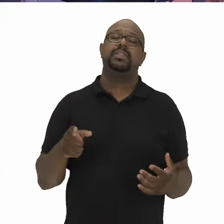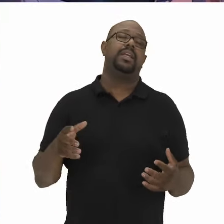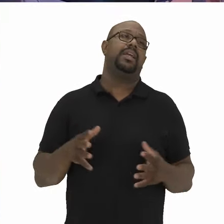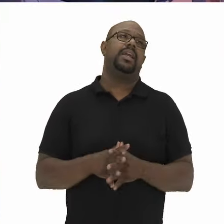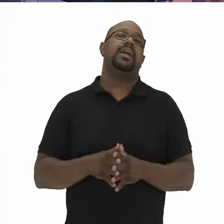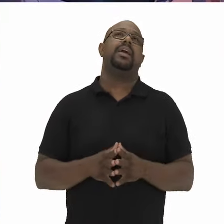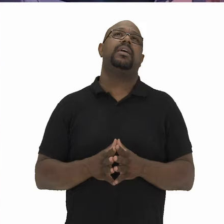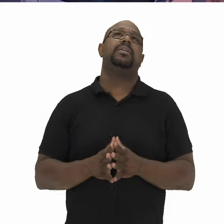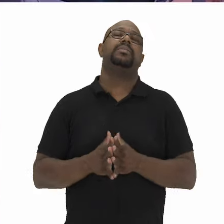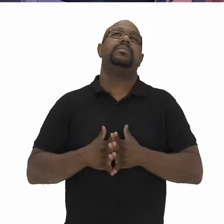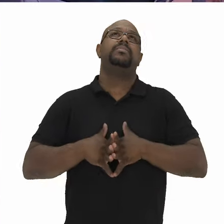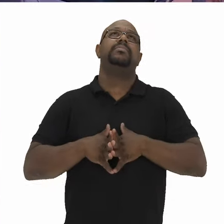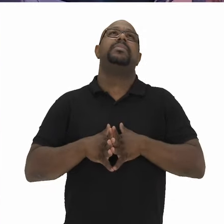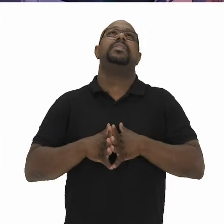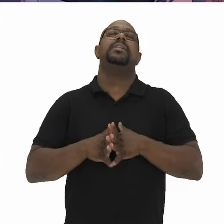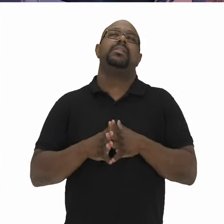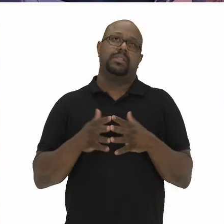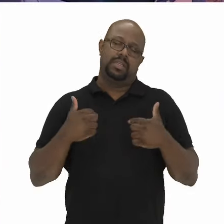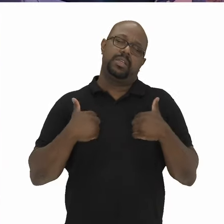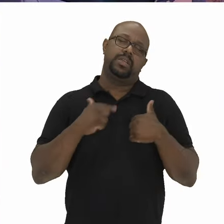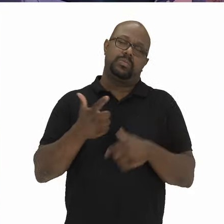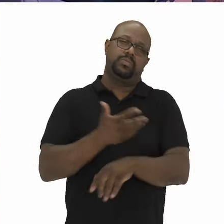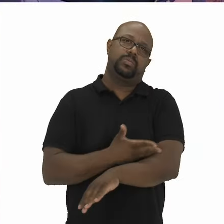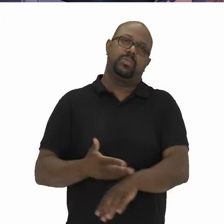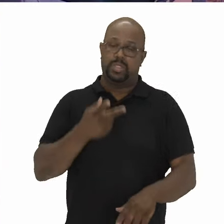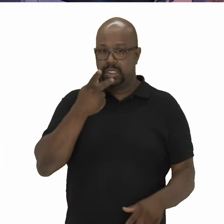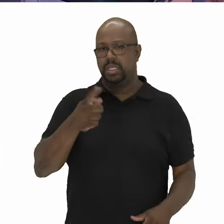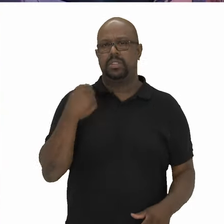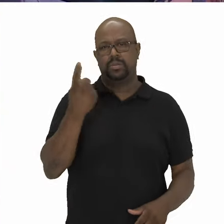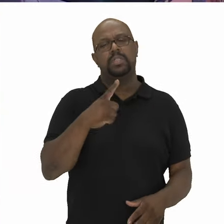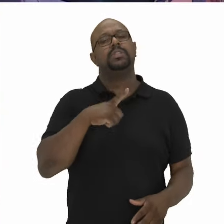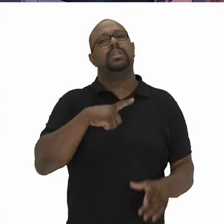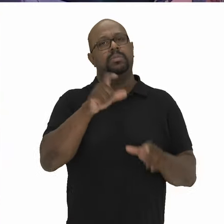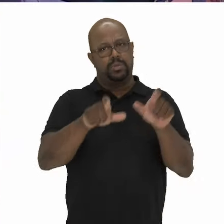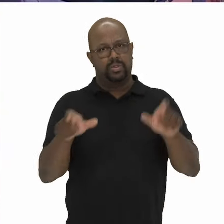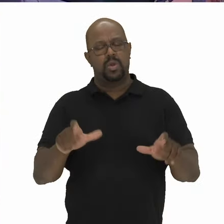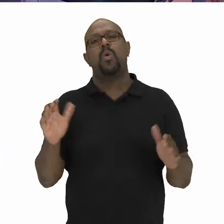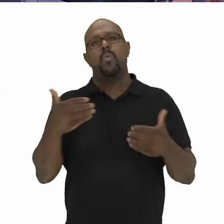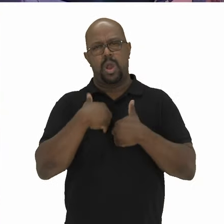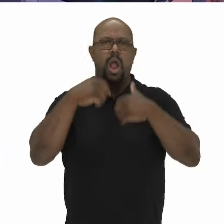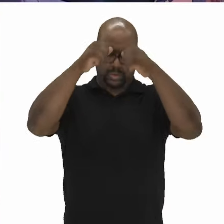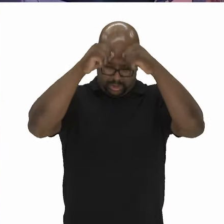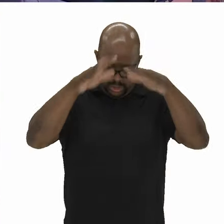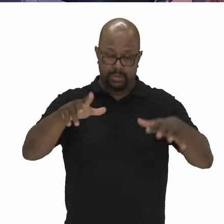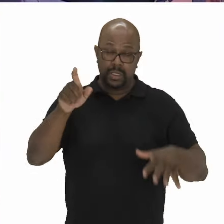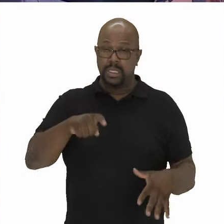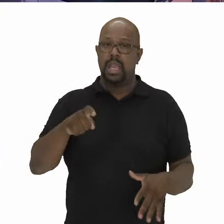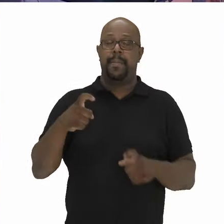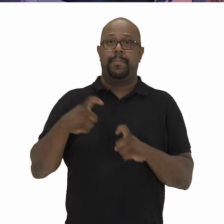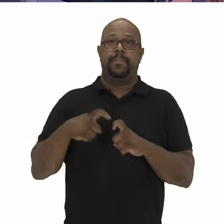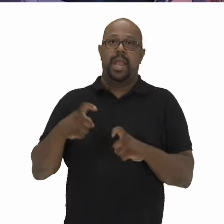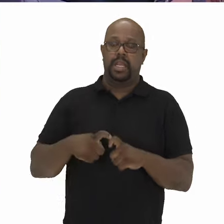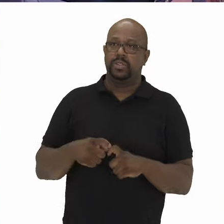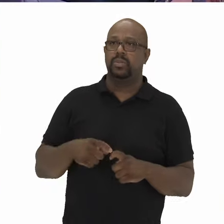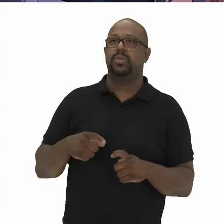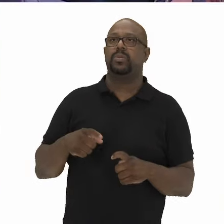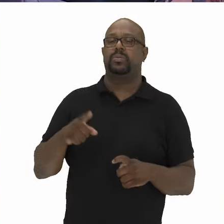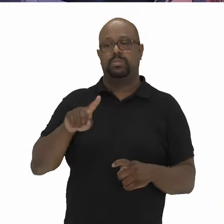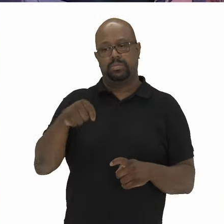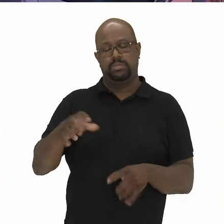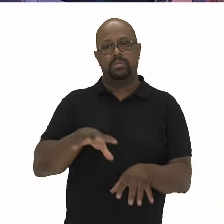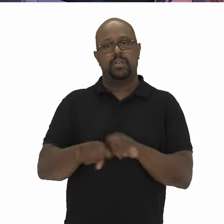é assim é é uma questão que eu que eu costumo dizer né que nós temos pessoas com autismo que são que é médico